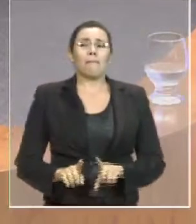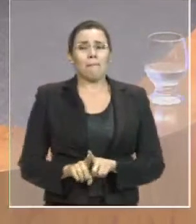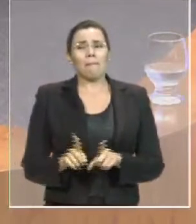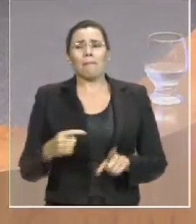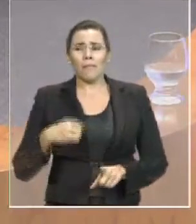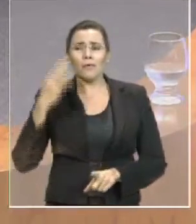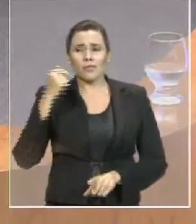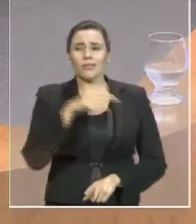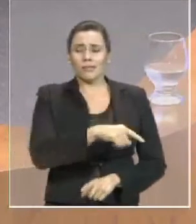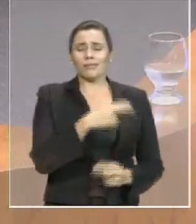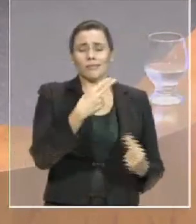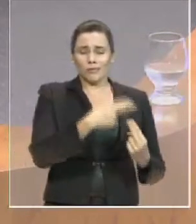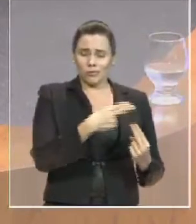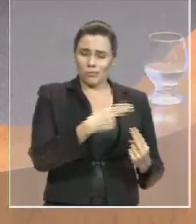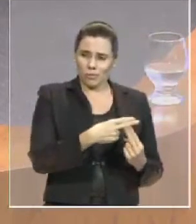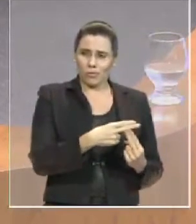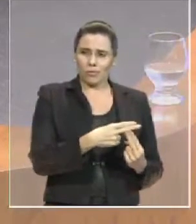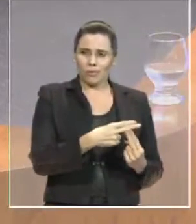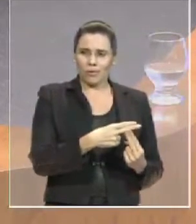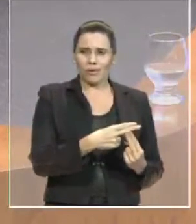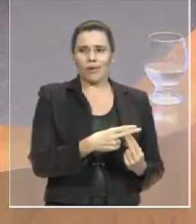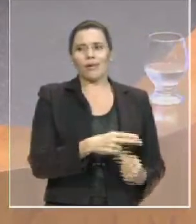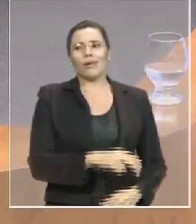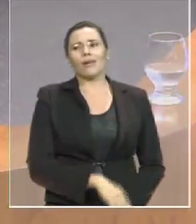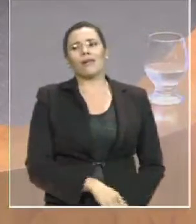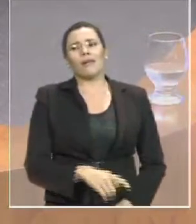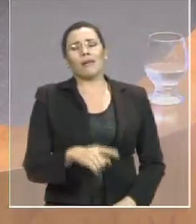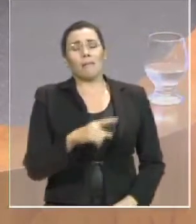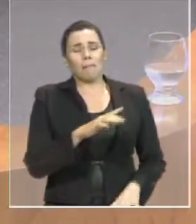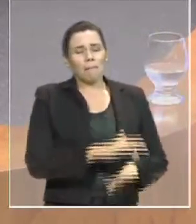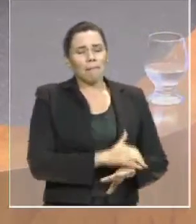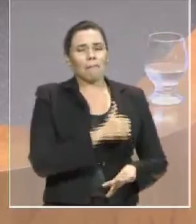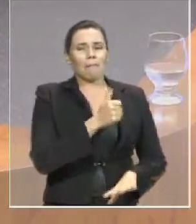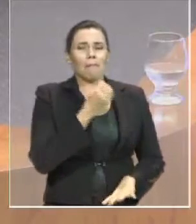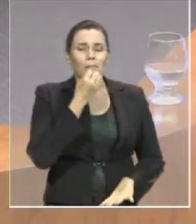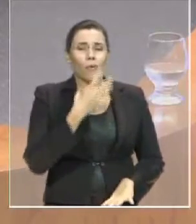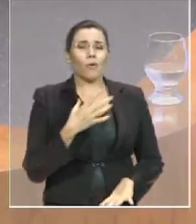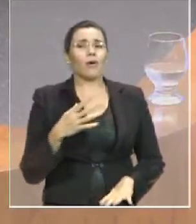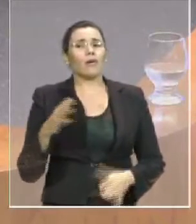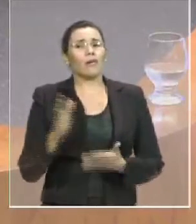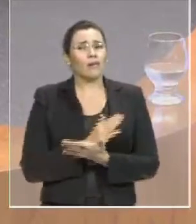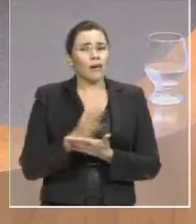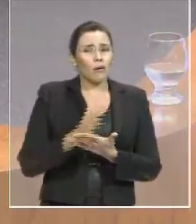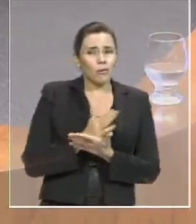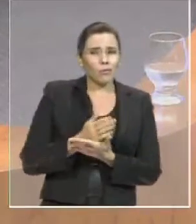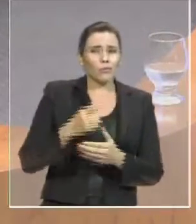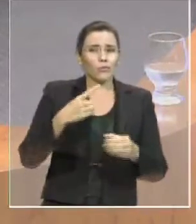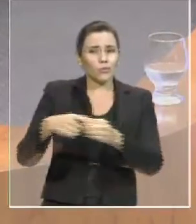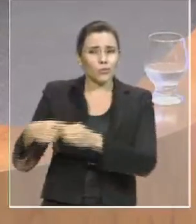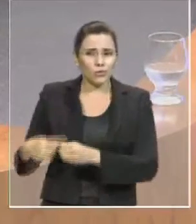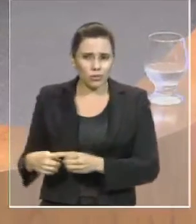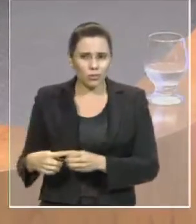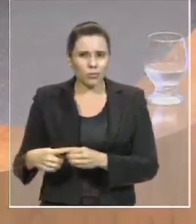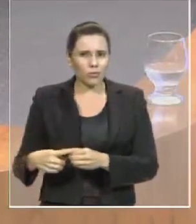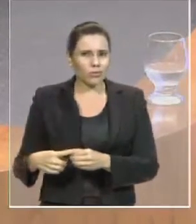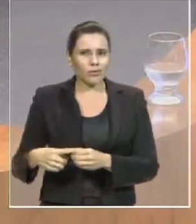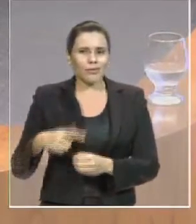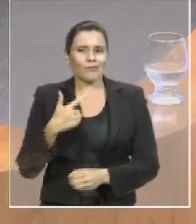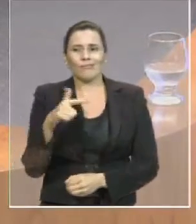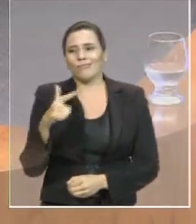da nossa região Nordeste, porque a coisa pública é tratada com seriedade. Não